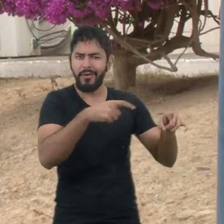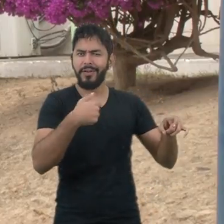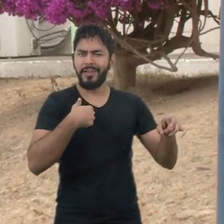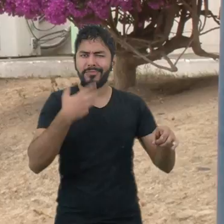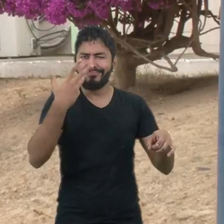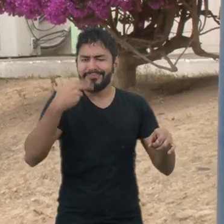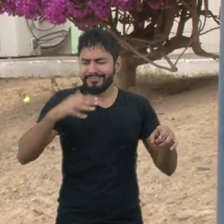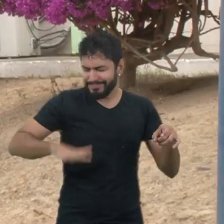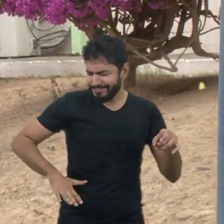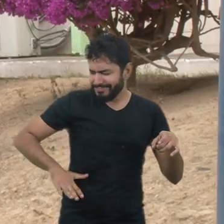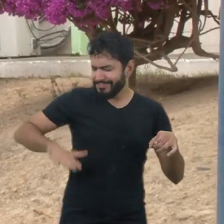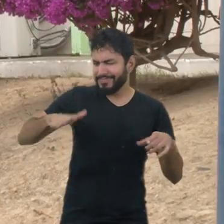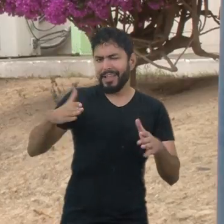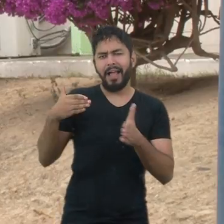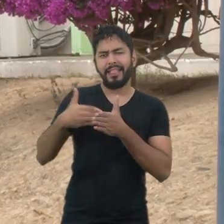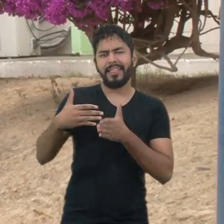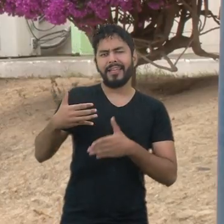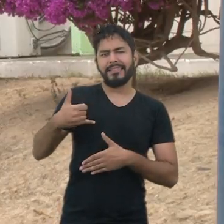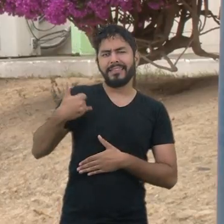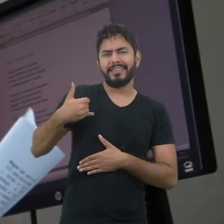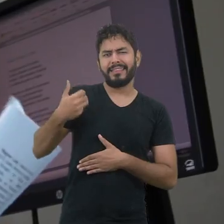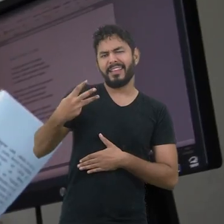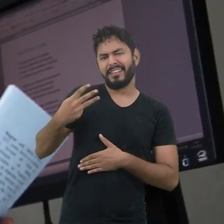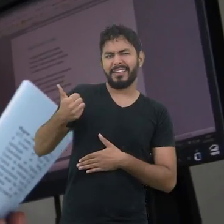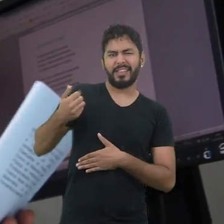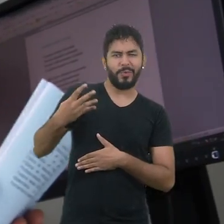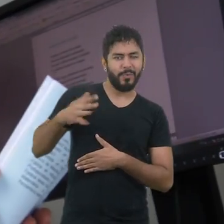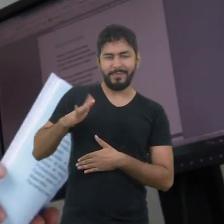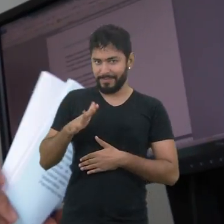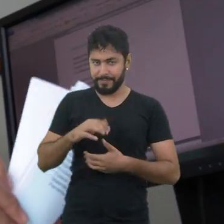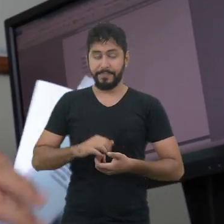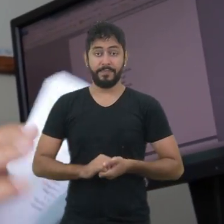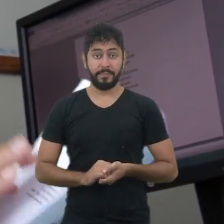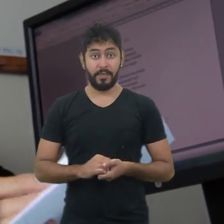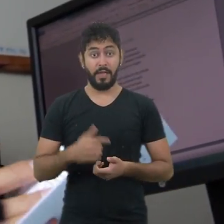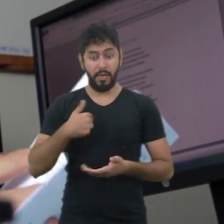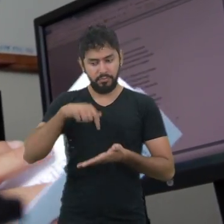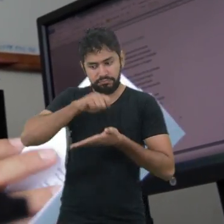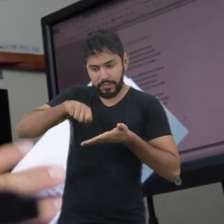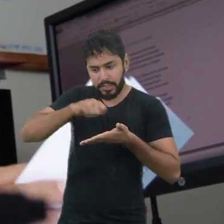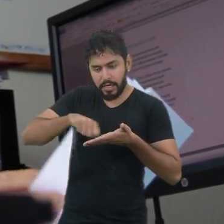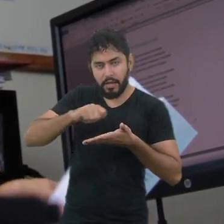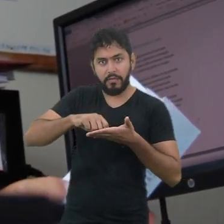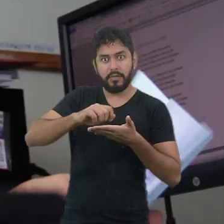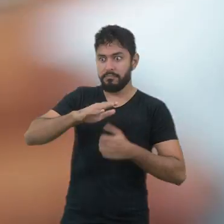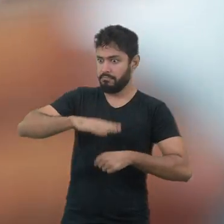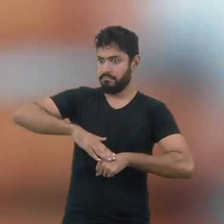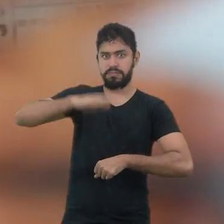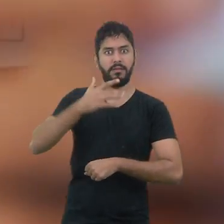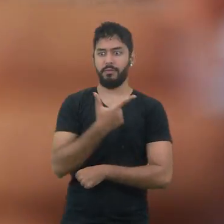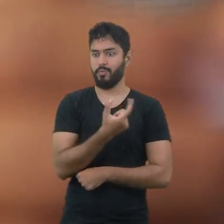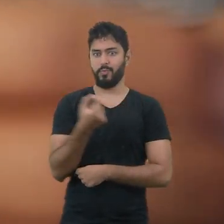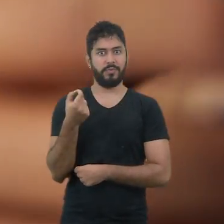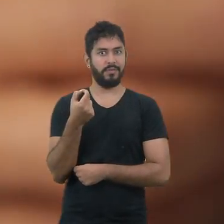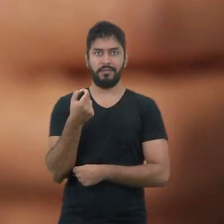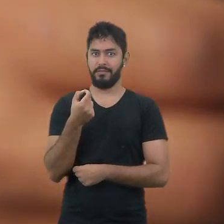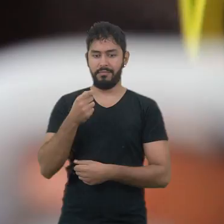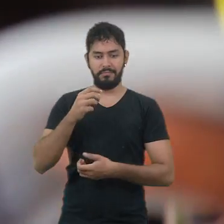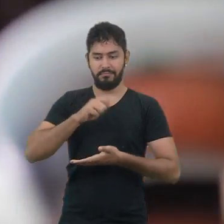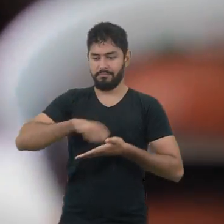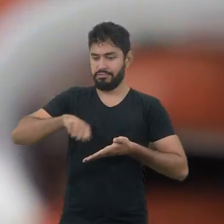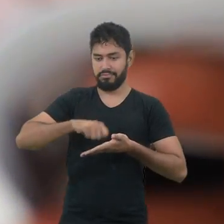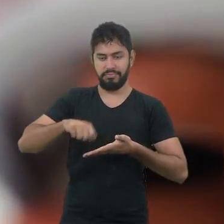onde fui criado, né, até 13, 14 anos. Eu tenho mais de 200 poesias,